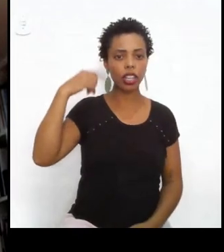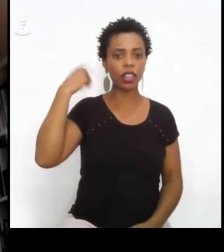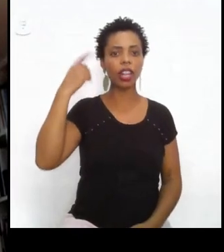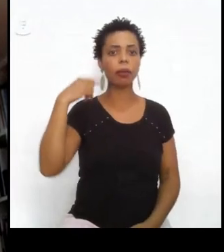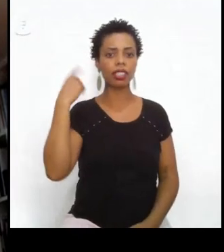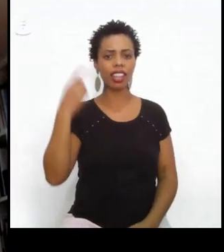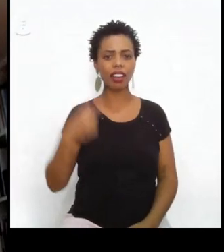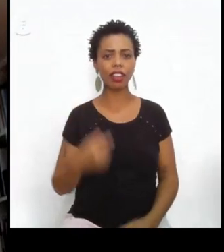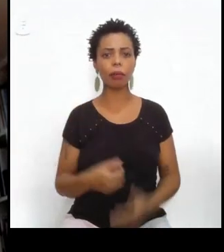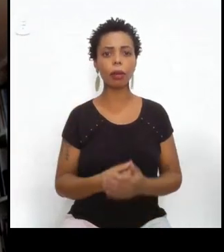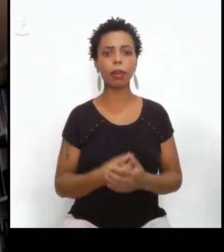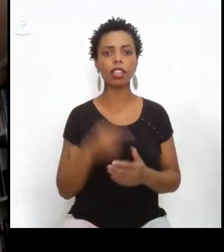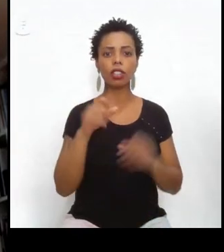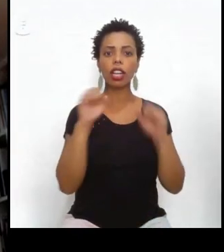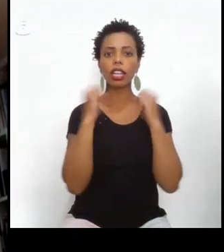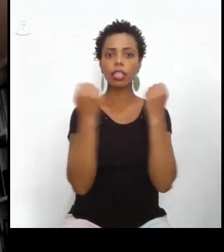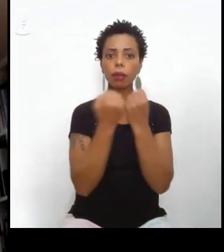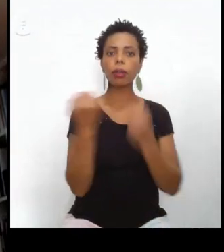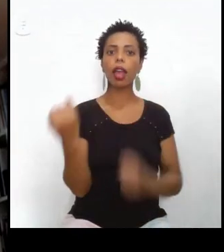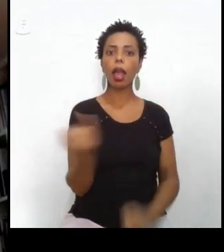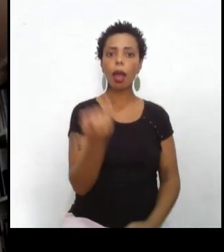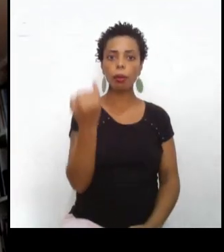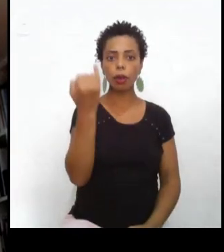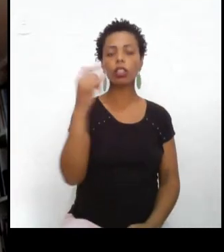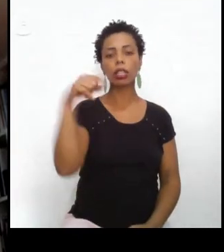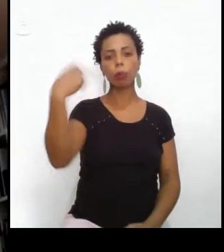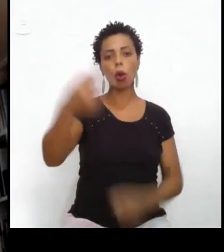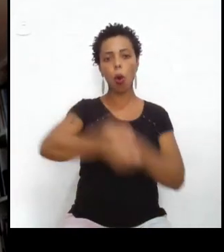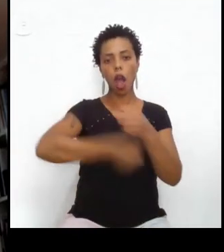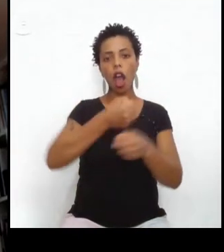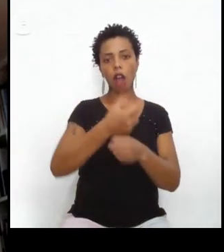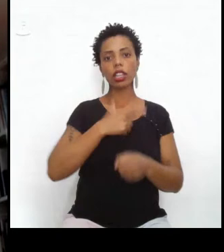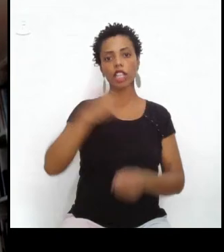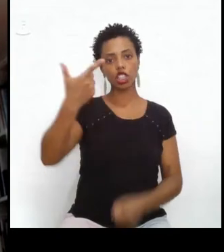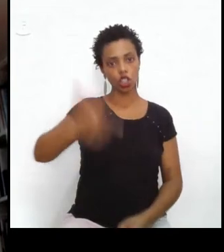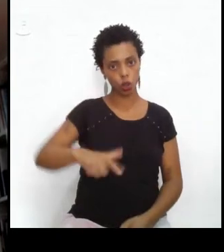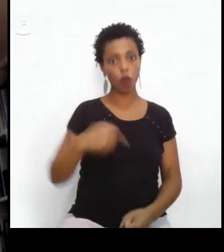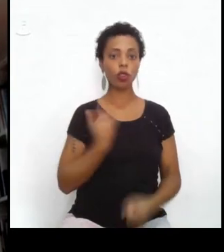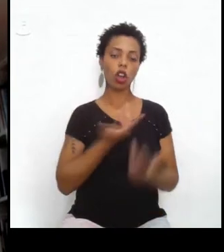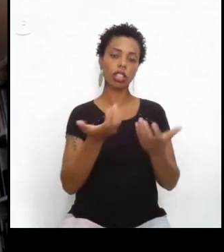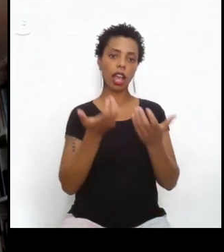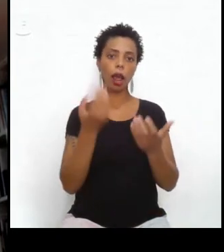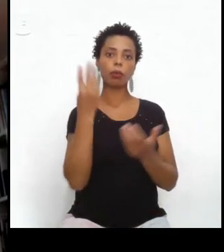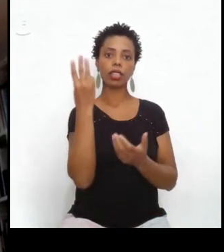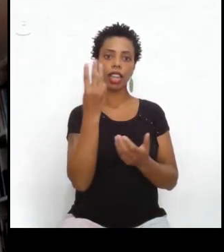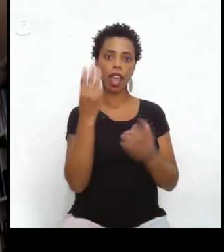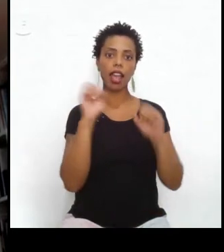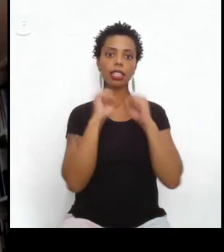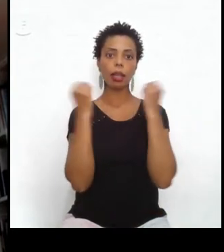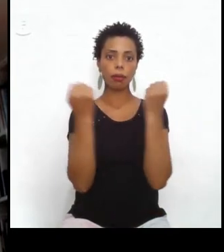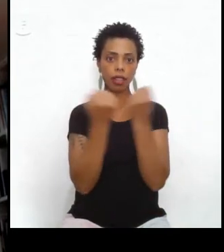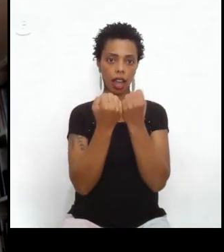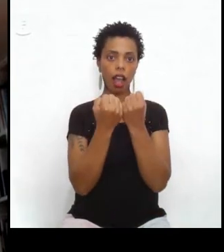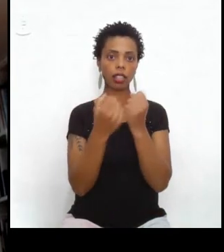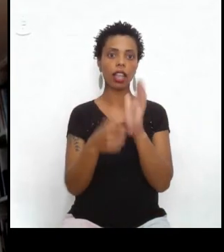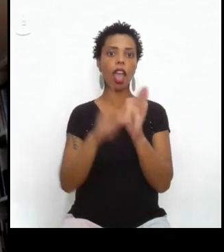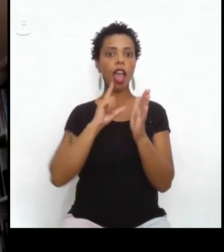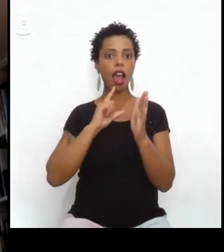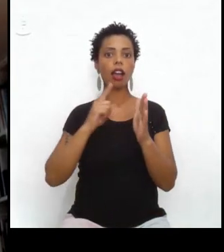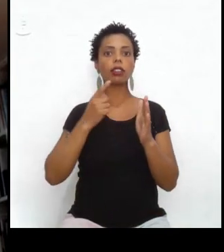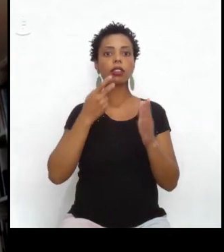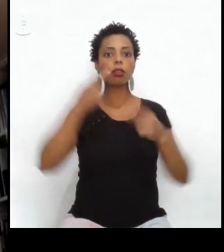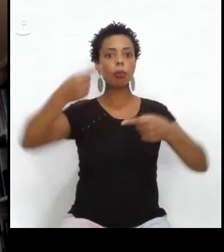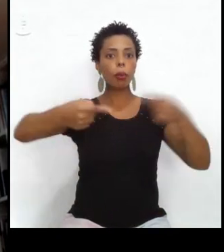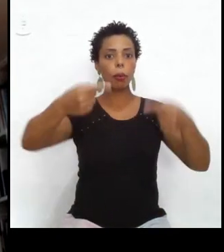seminário são bastante importantes para o outro ano que vem a ideia fazer três seminários eles antecipam as discussões em torno